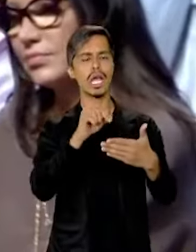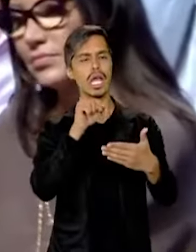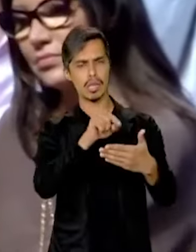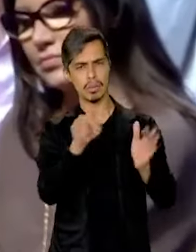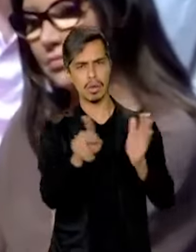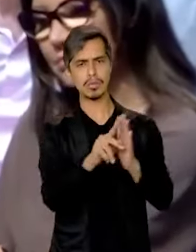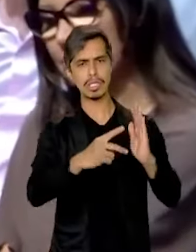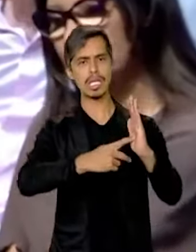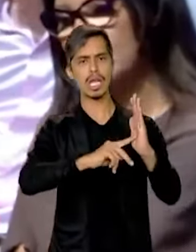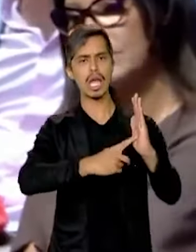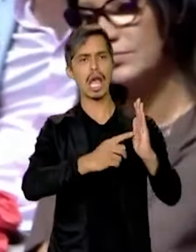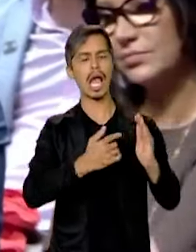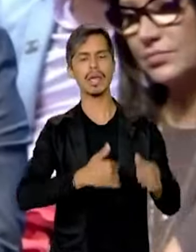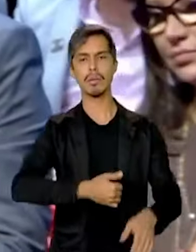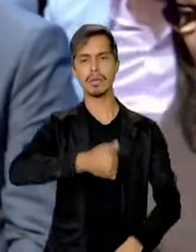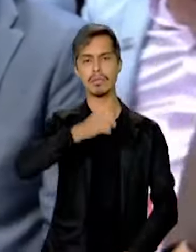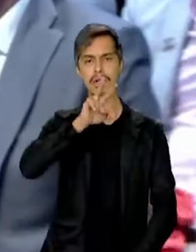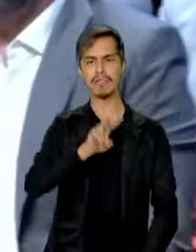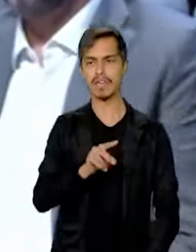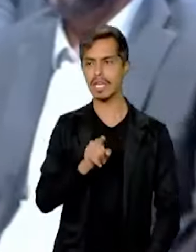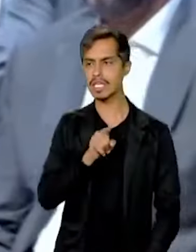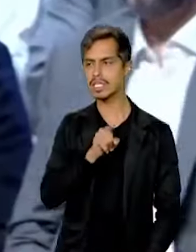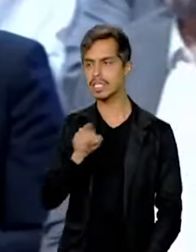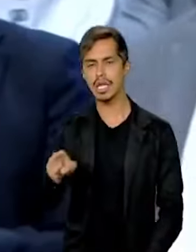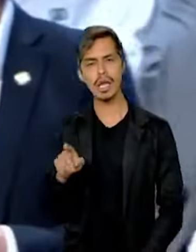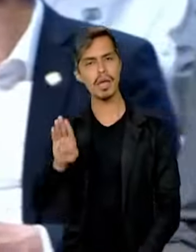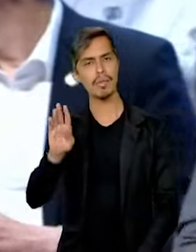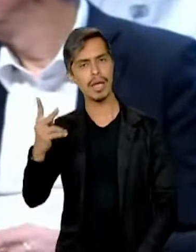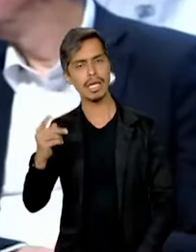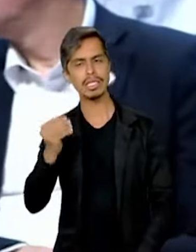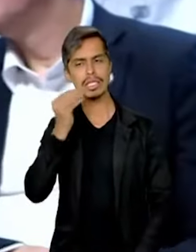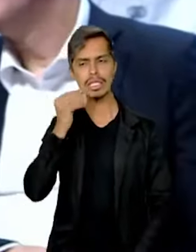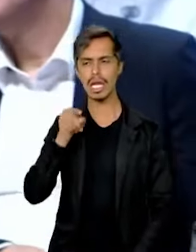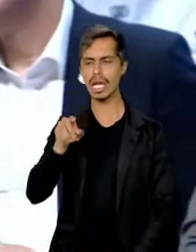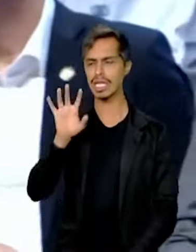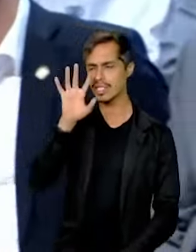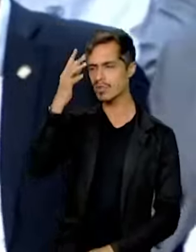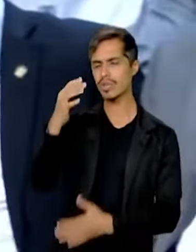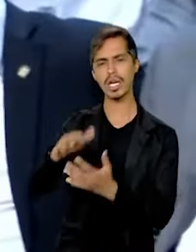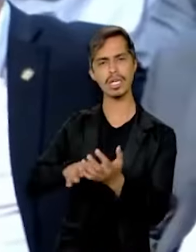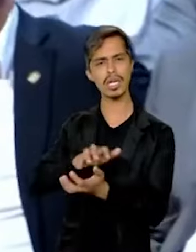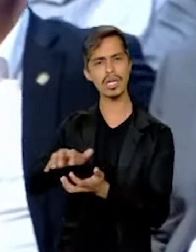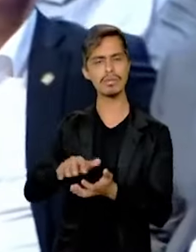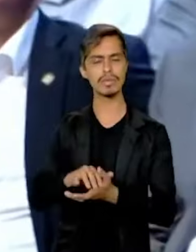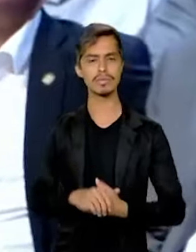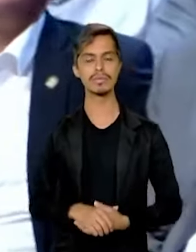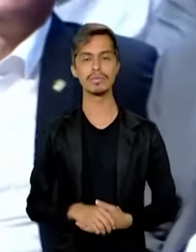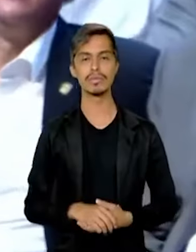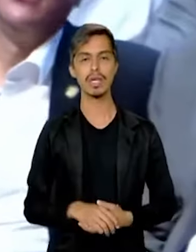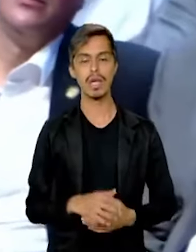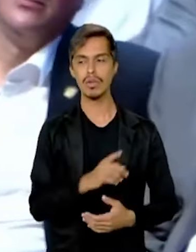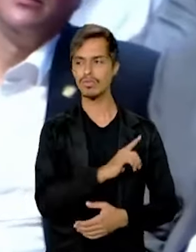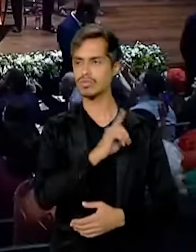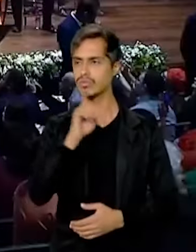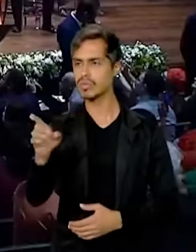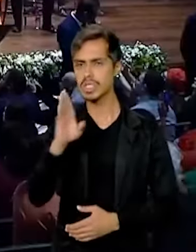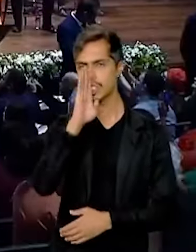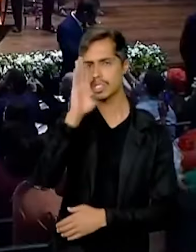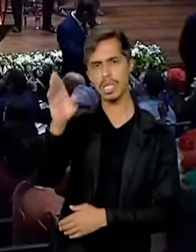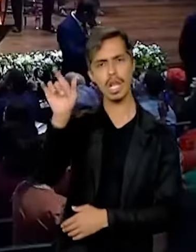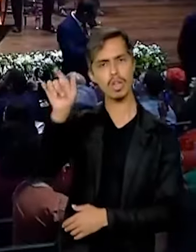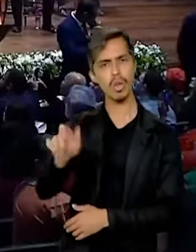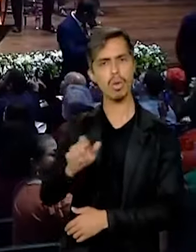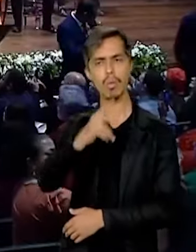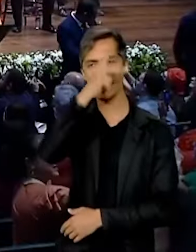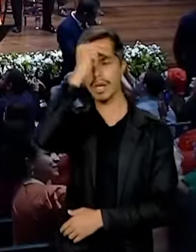vim a Belo Horizonte para tentar resolver aquela greve. Fui diretamente com o prefeito. Falei